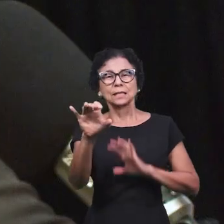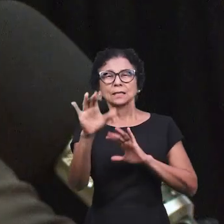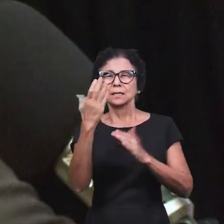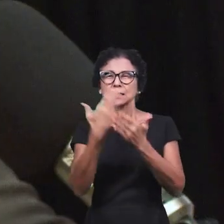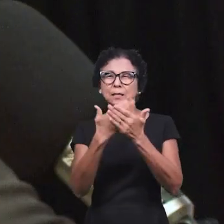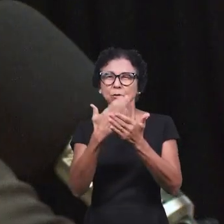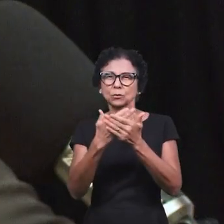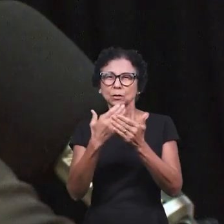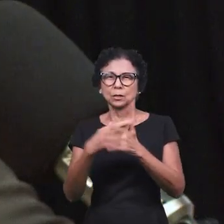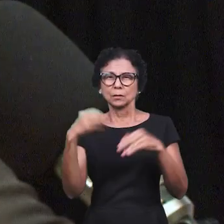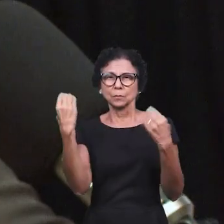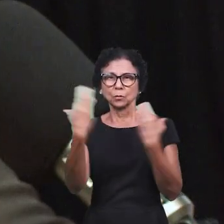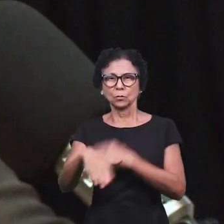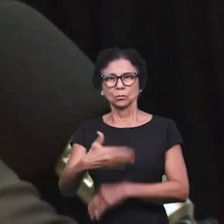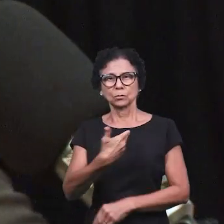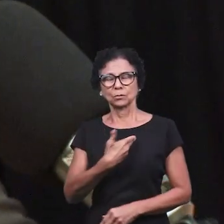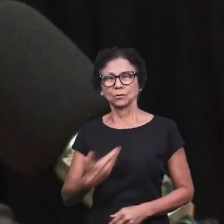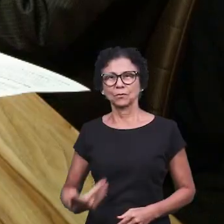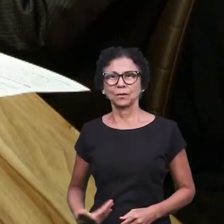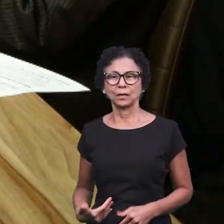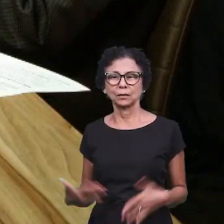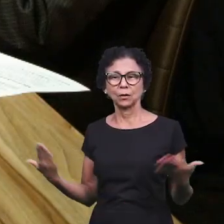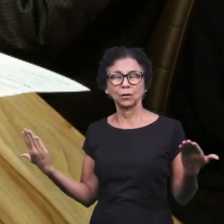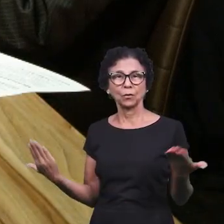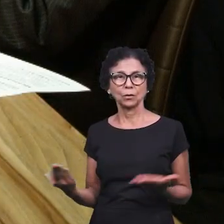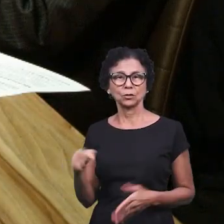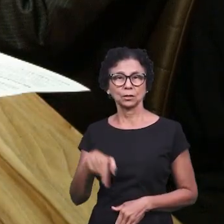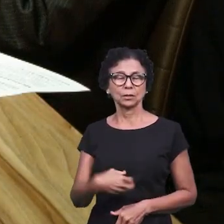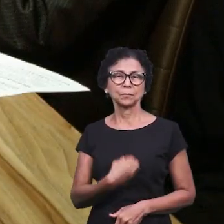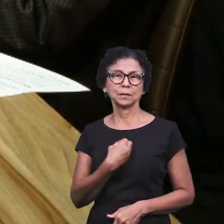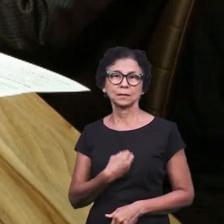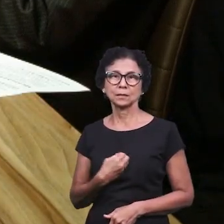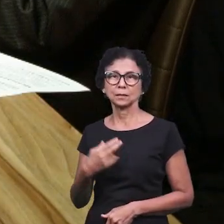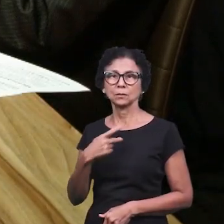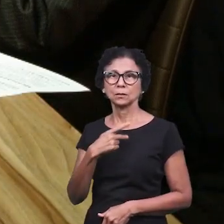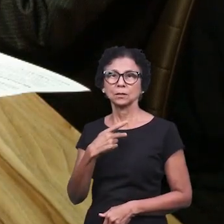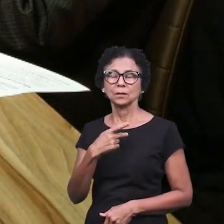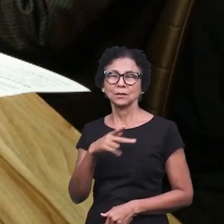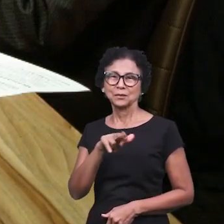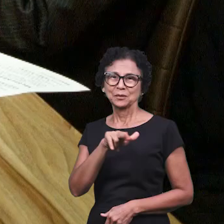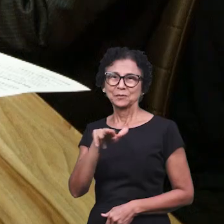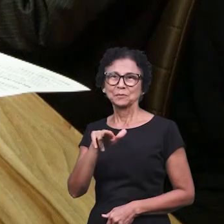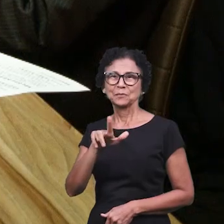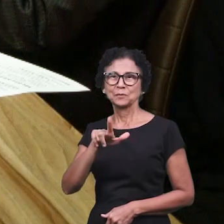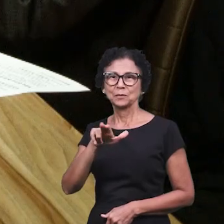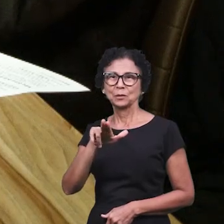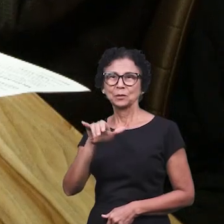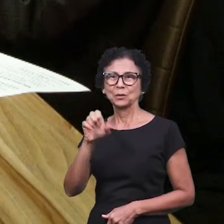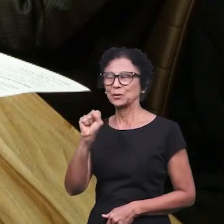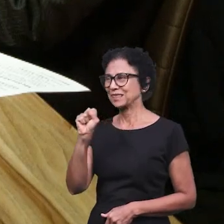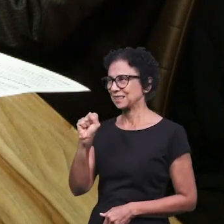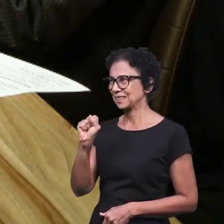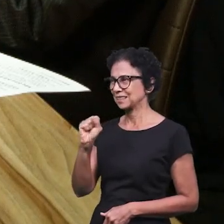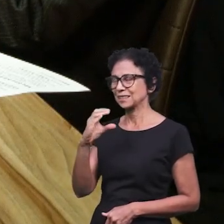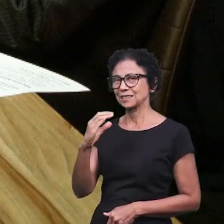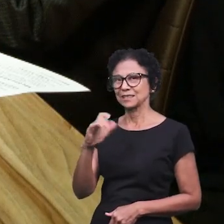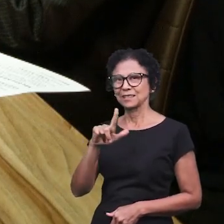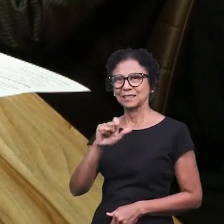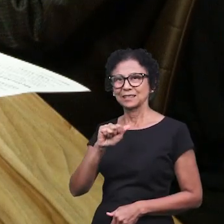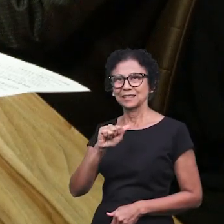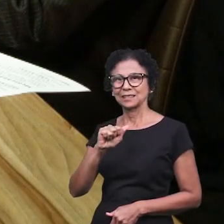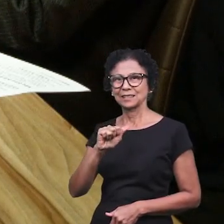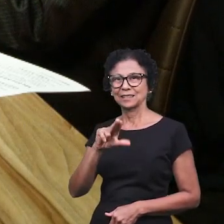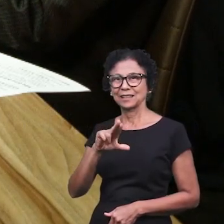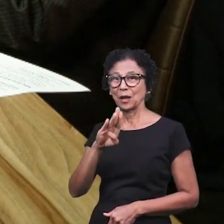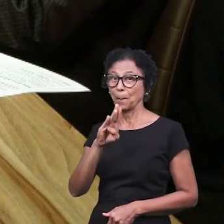preparando para concursos públicos. E nós estamos aqui com o nosso irmão Luiz Claubert, ou Claubert, né, Luiz?